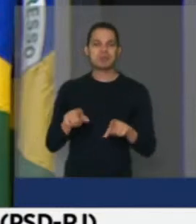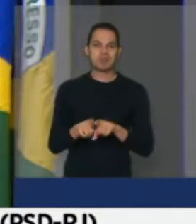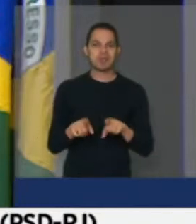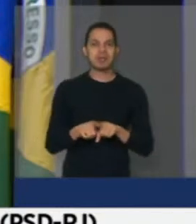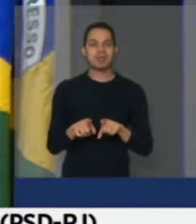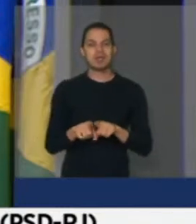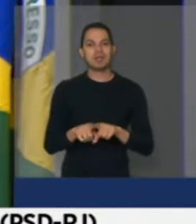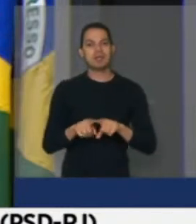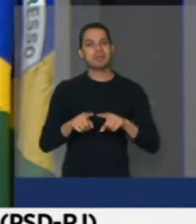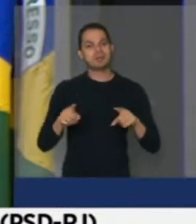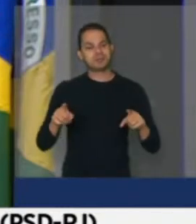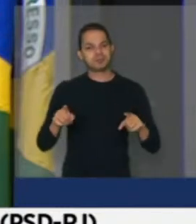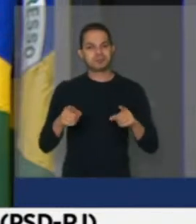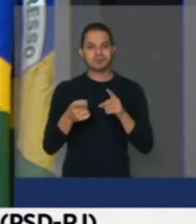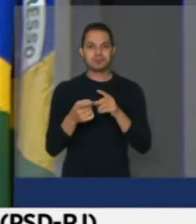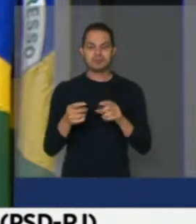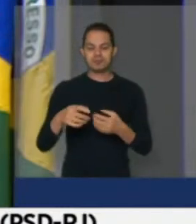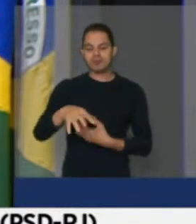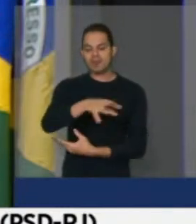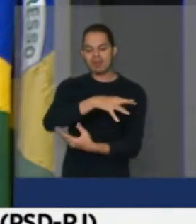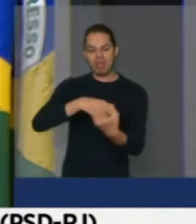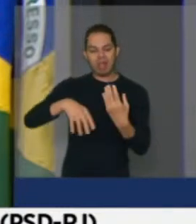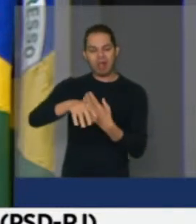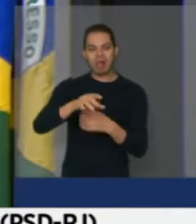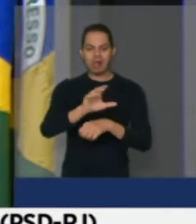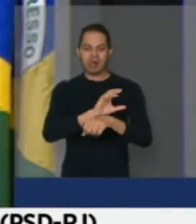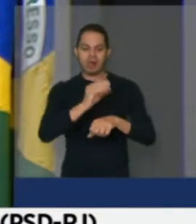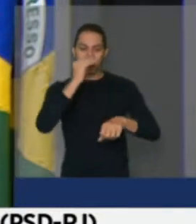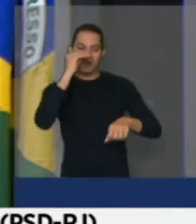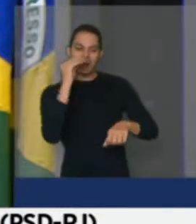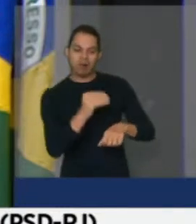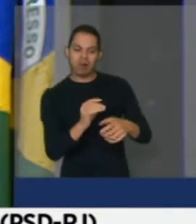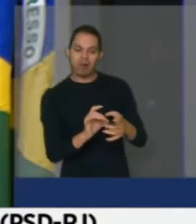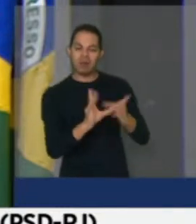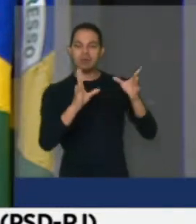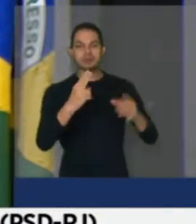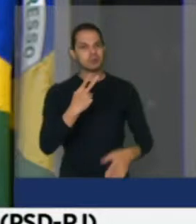possa permitir violações constitucionais neste processo.